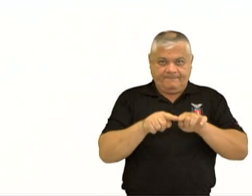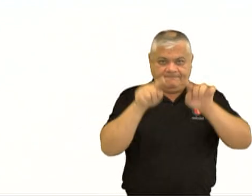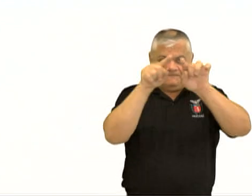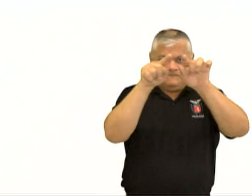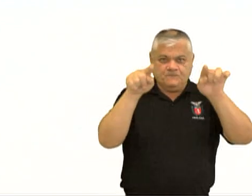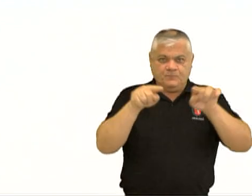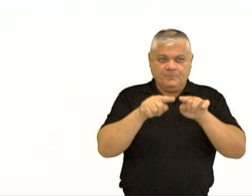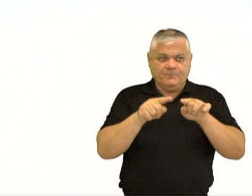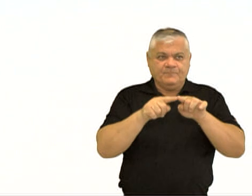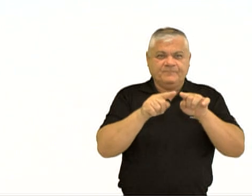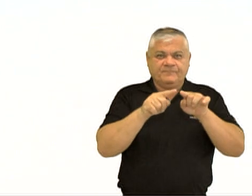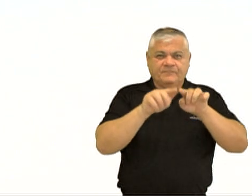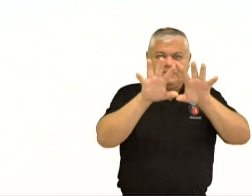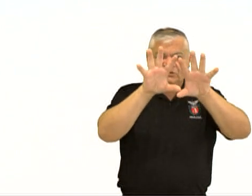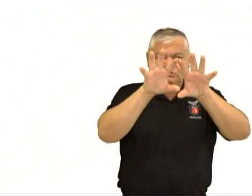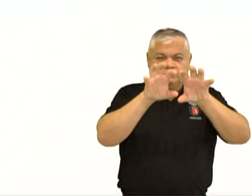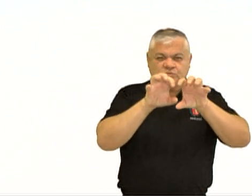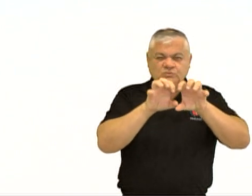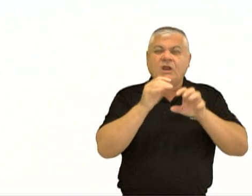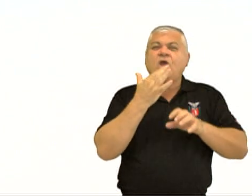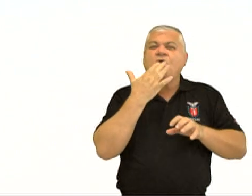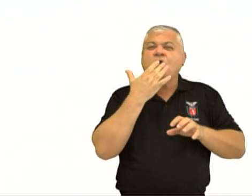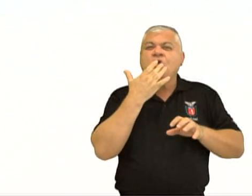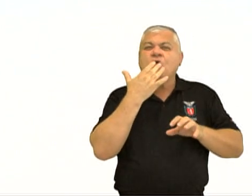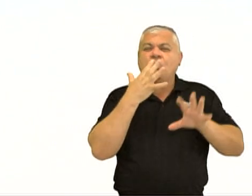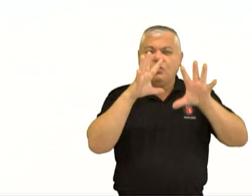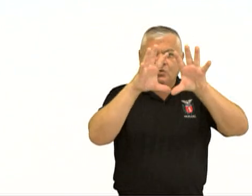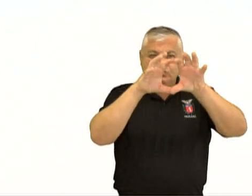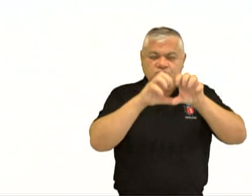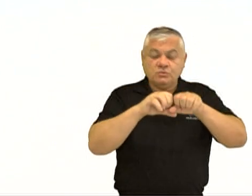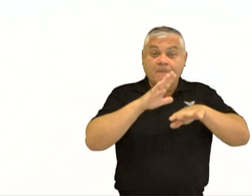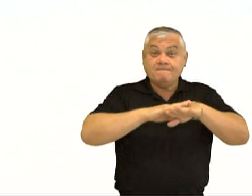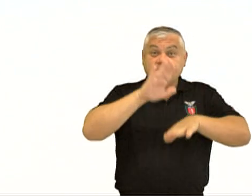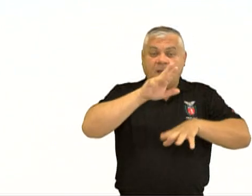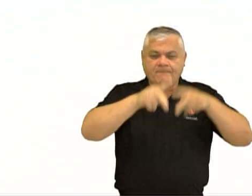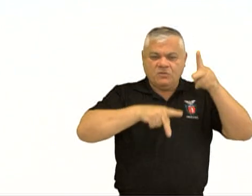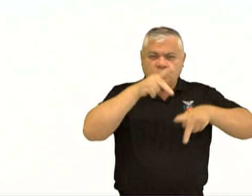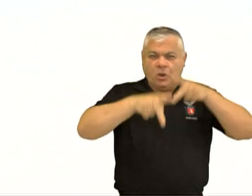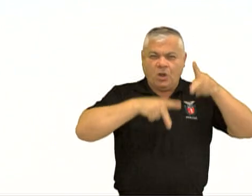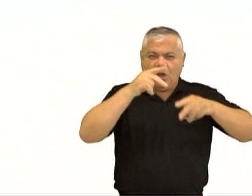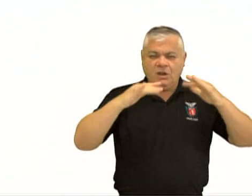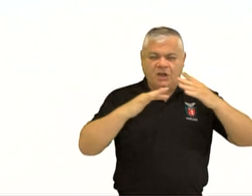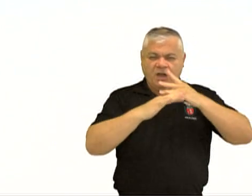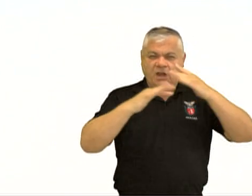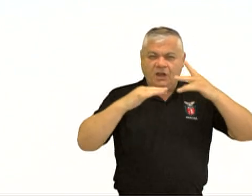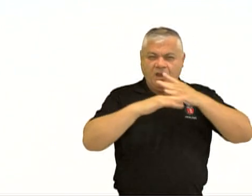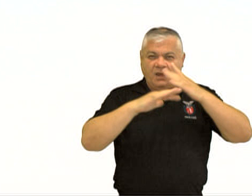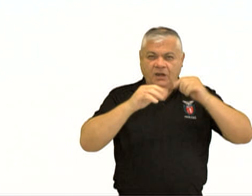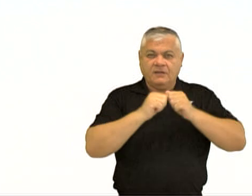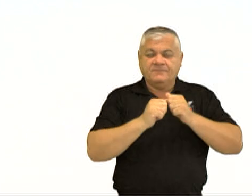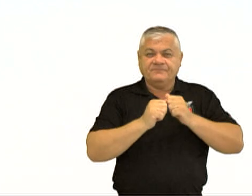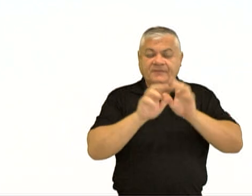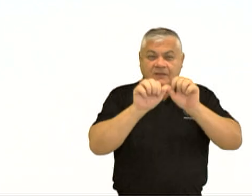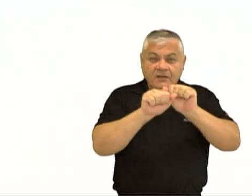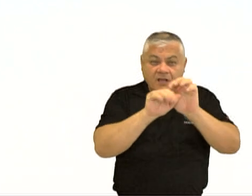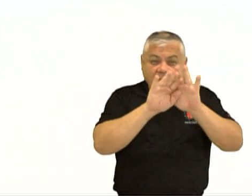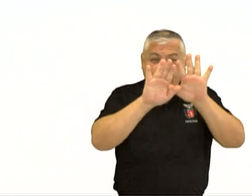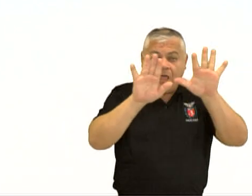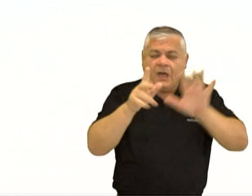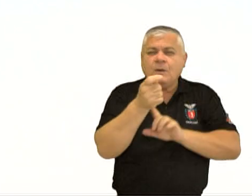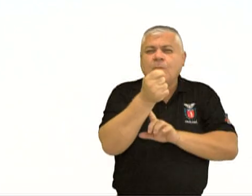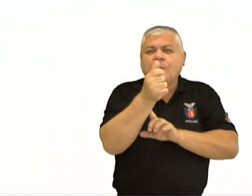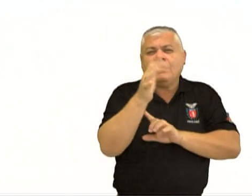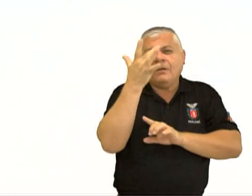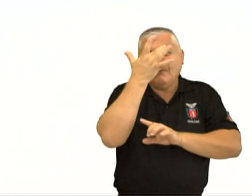quanto mais escura for a cor, maior é a concentração populacional que nós temos aqui. E aí, ao observar